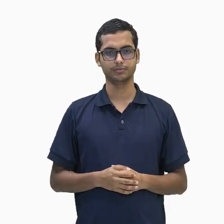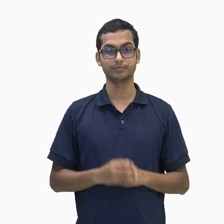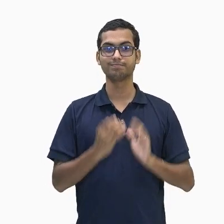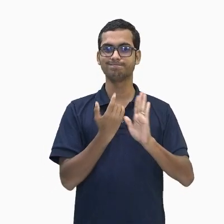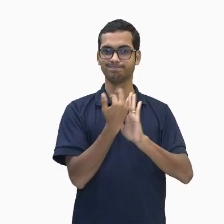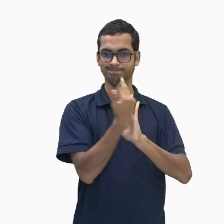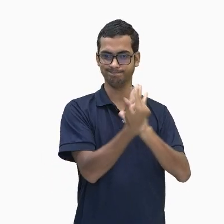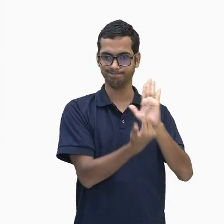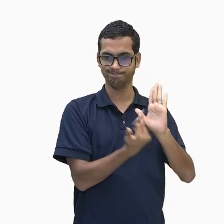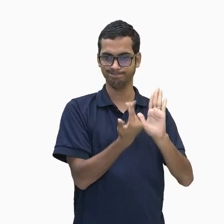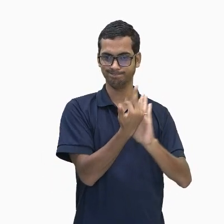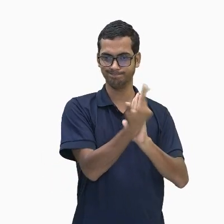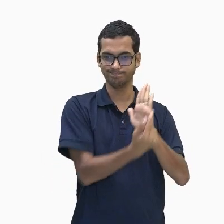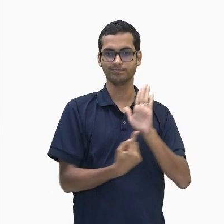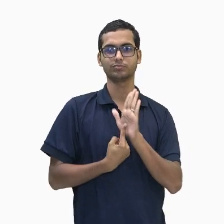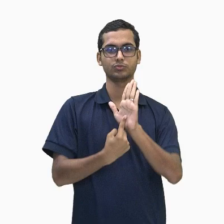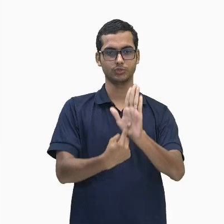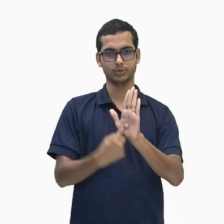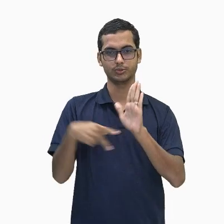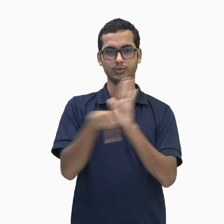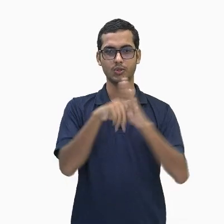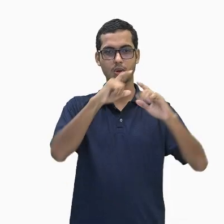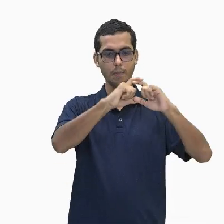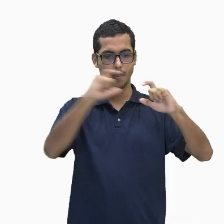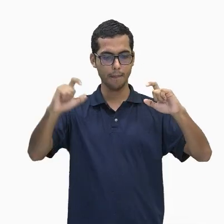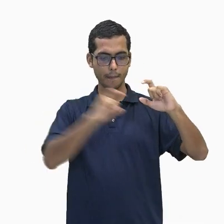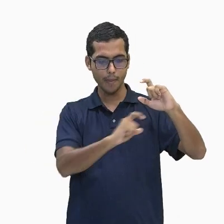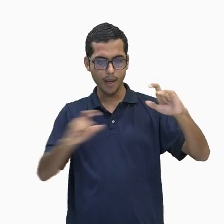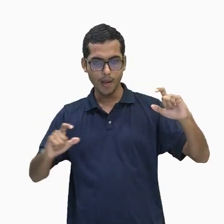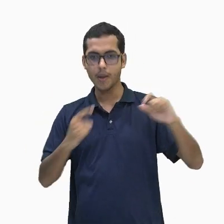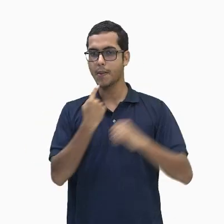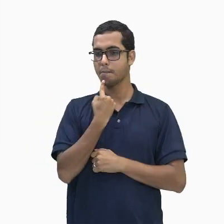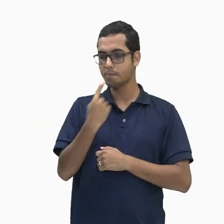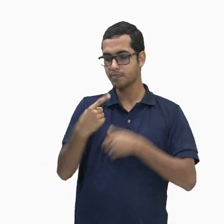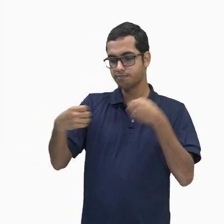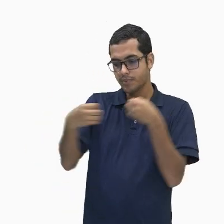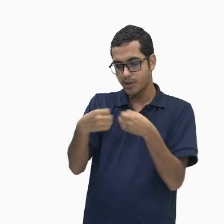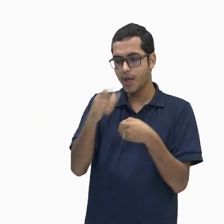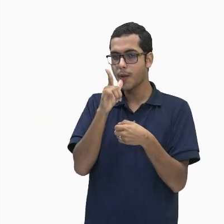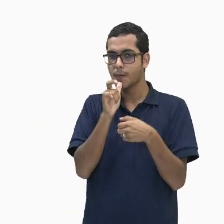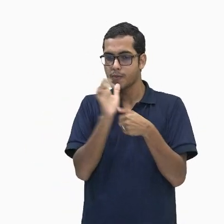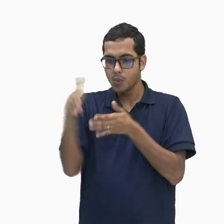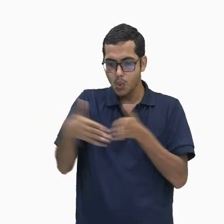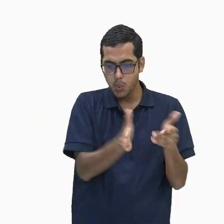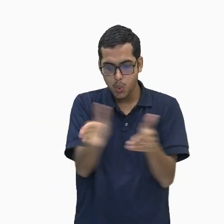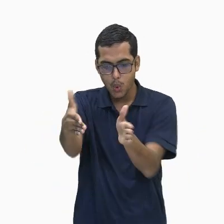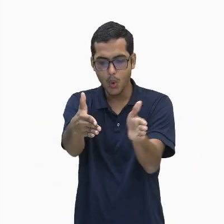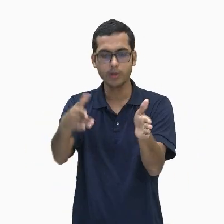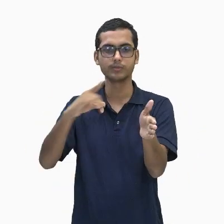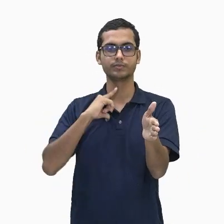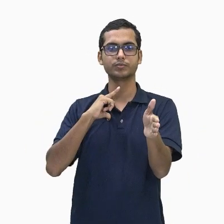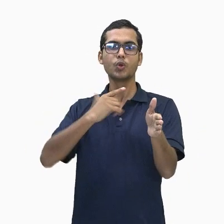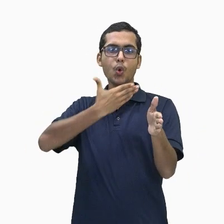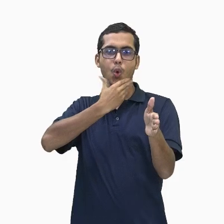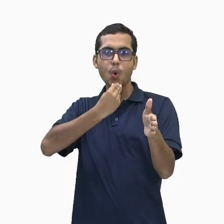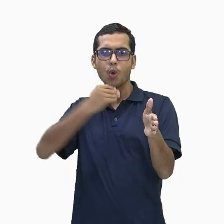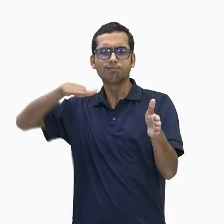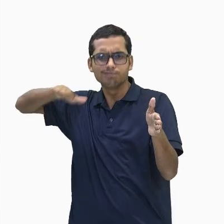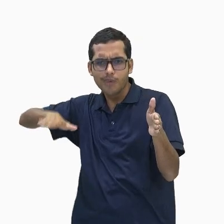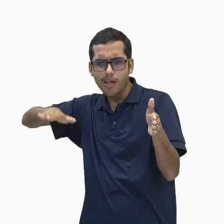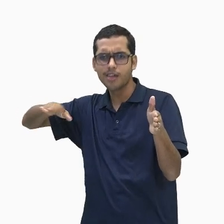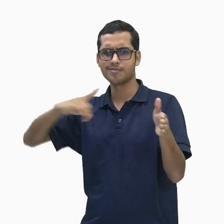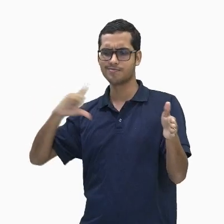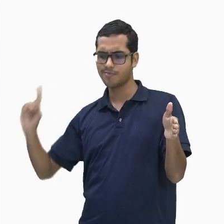Eu sei que é à beira do rio, de fato, porque eu observo que há ali o menino